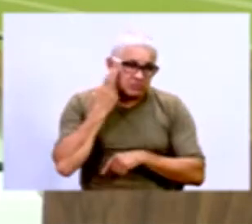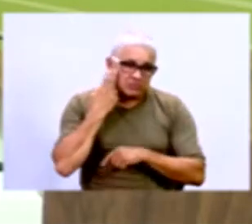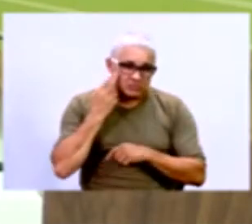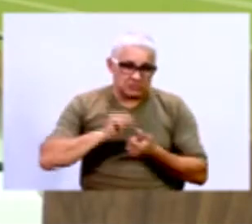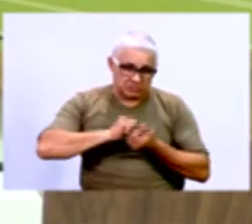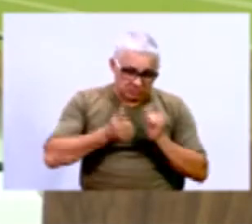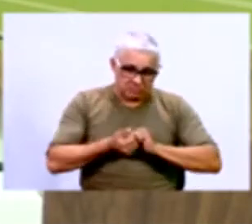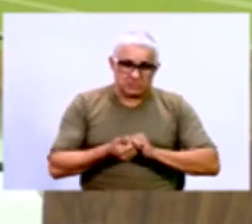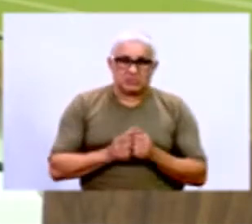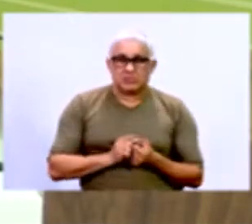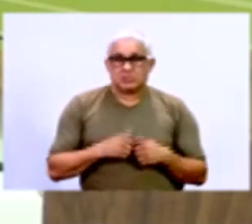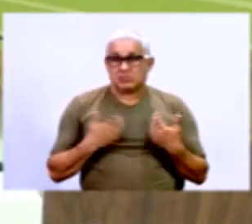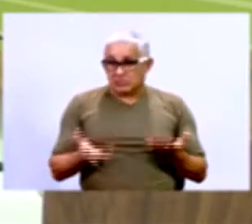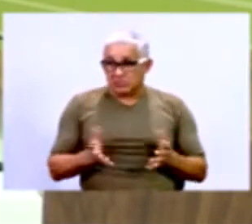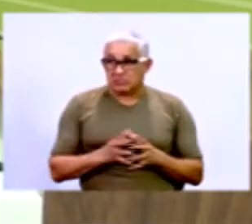Então,